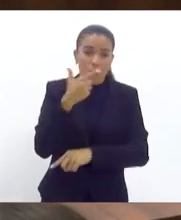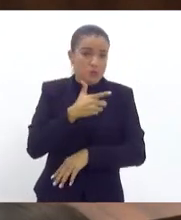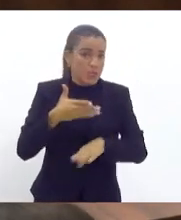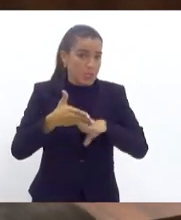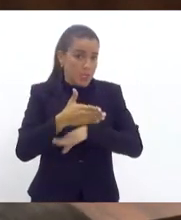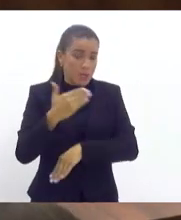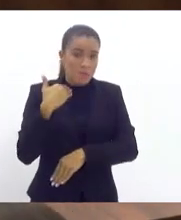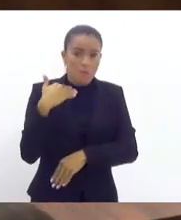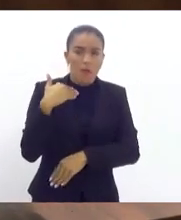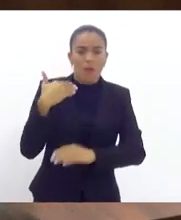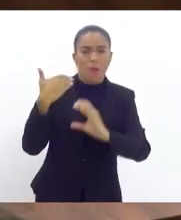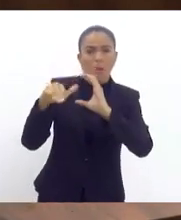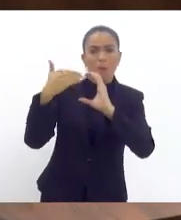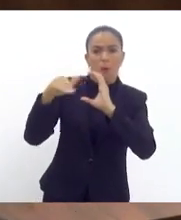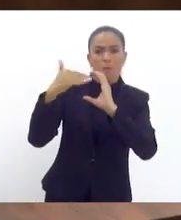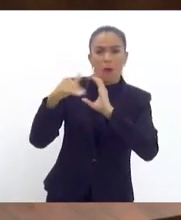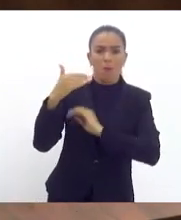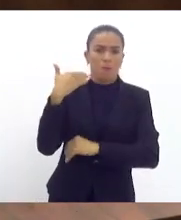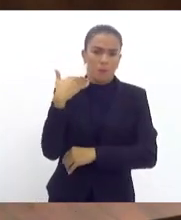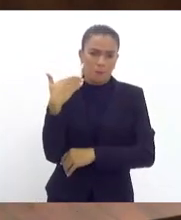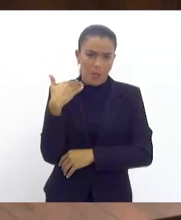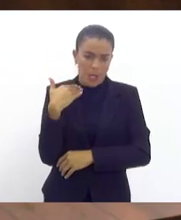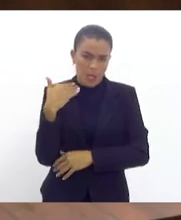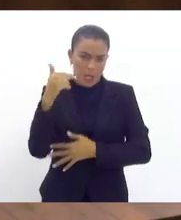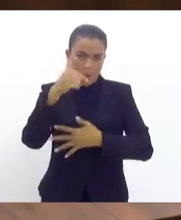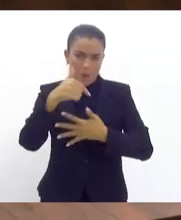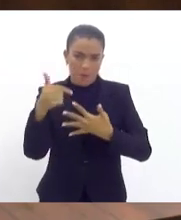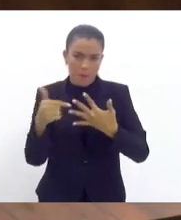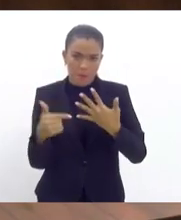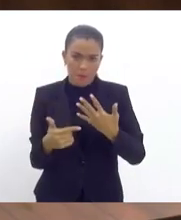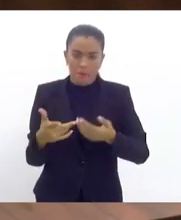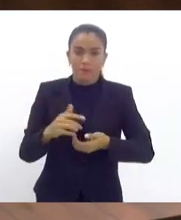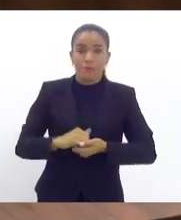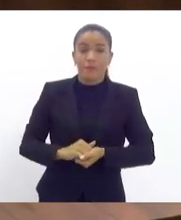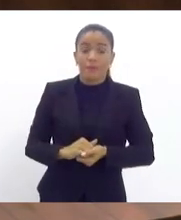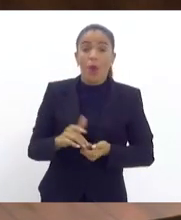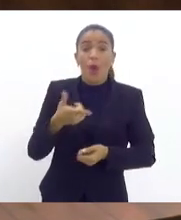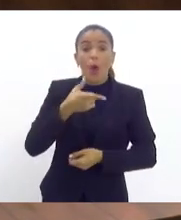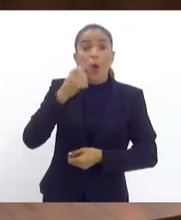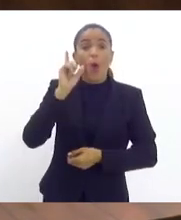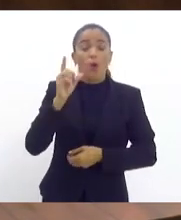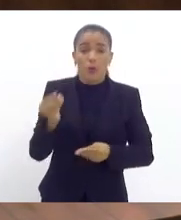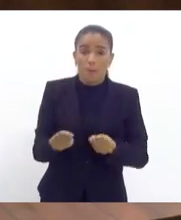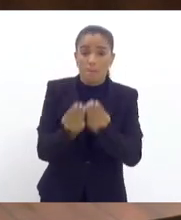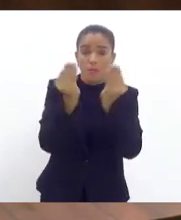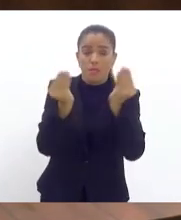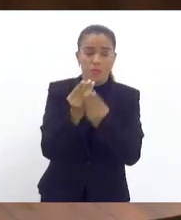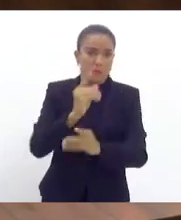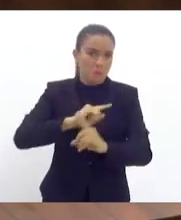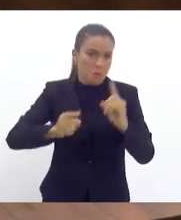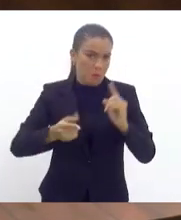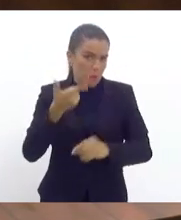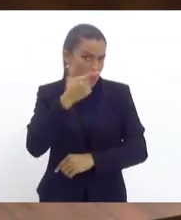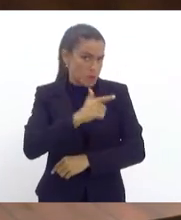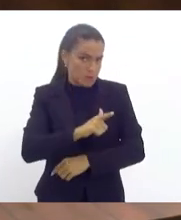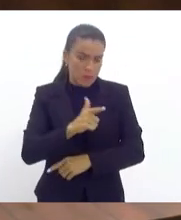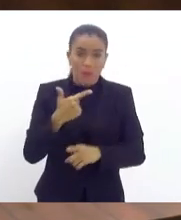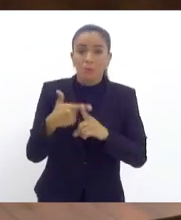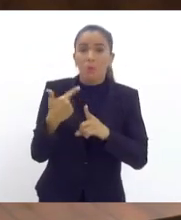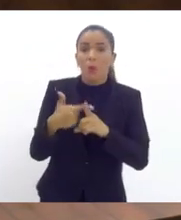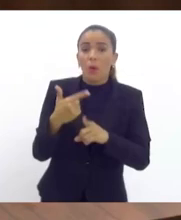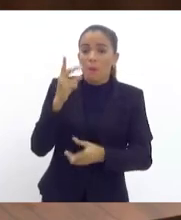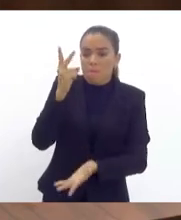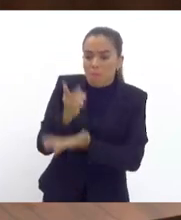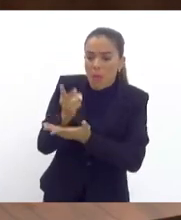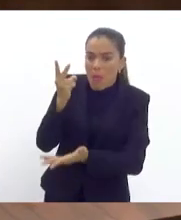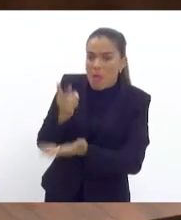Montei um e-mail para o banco etc Ontem eu cheguei para ir numa missa não podia ir porque tinha a